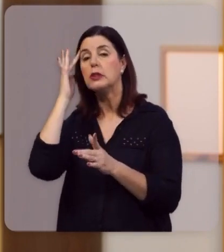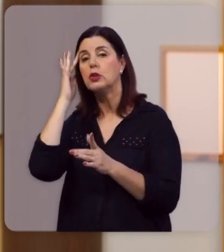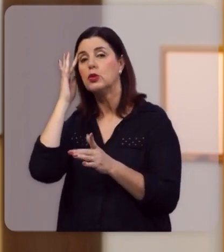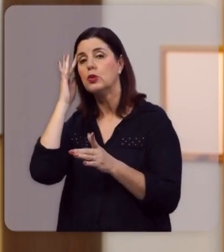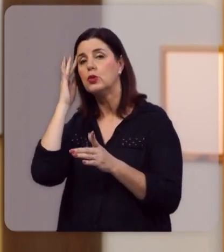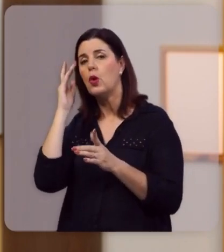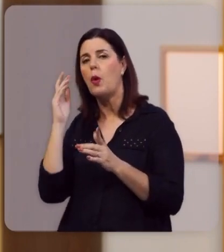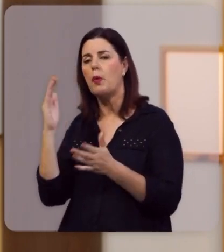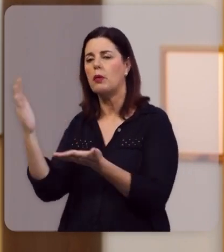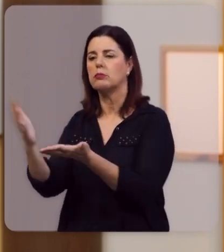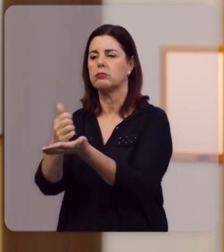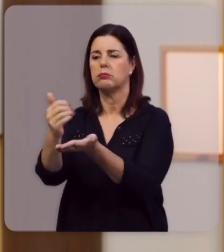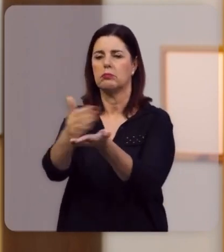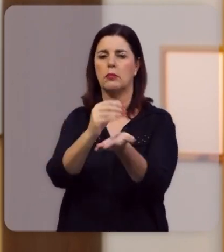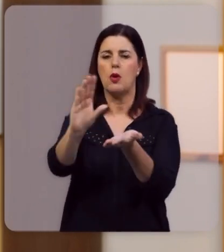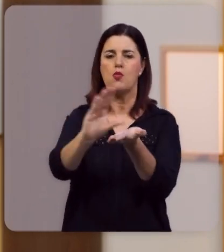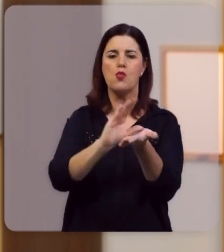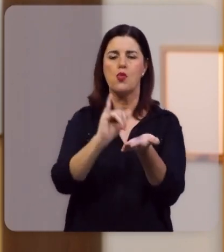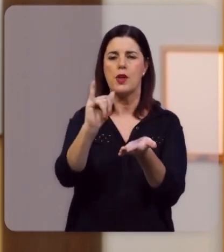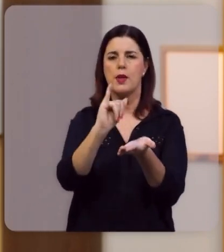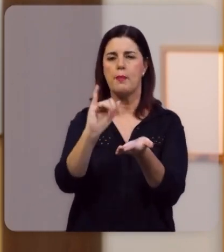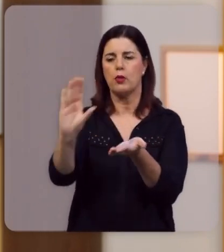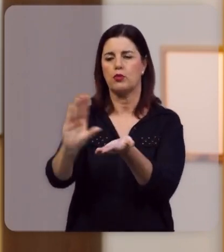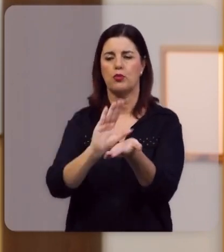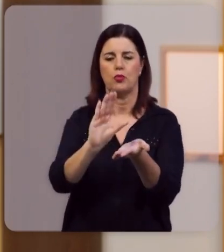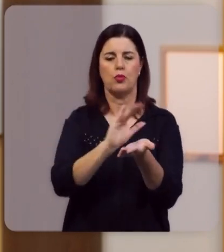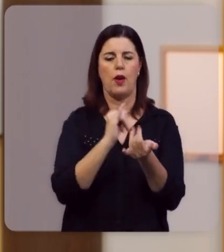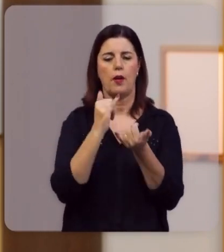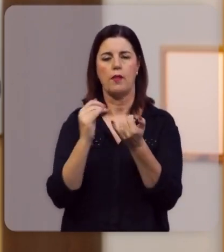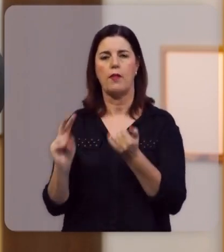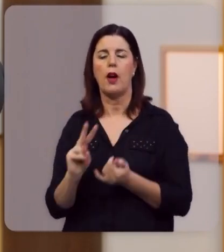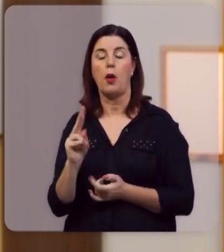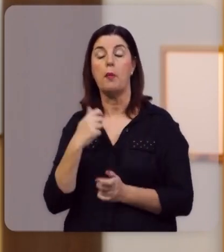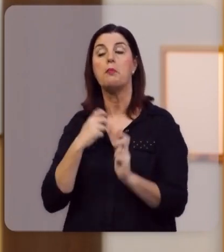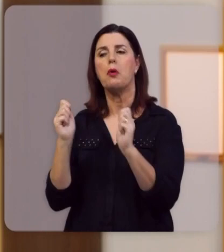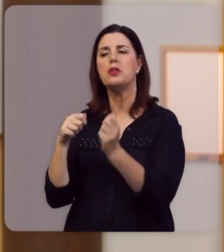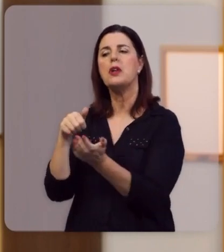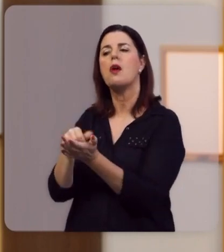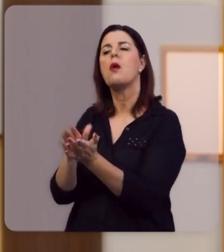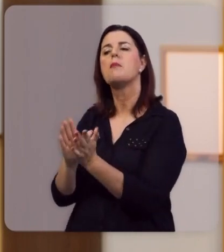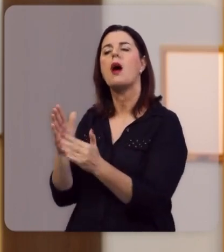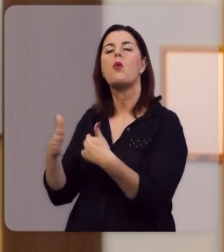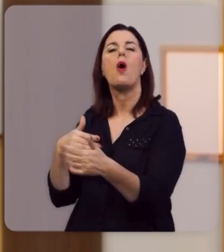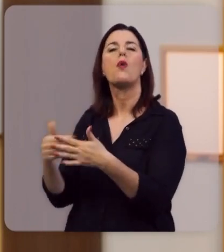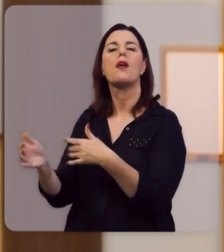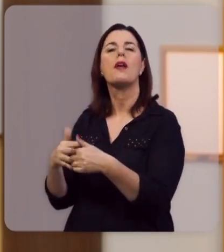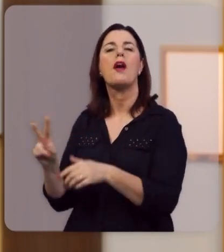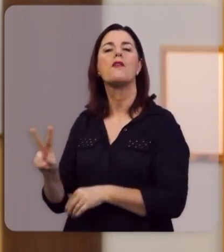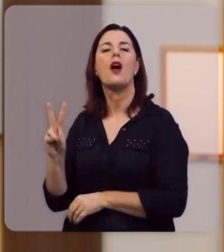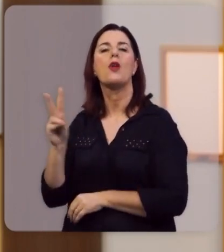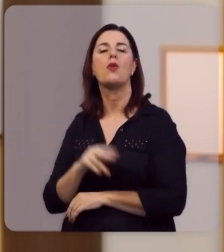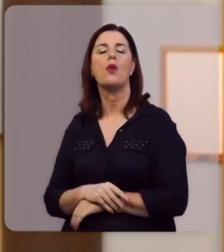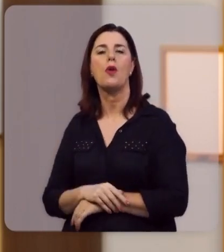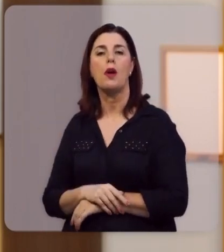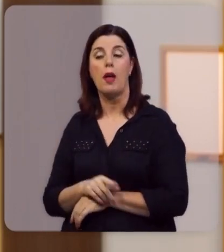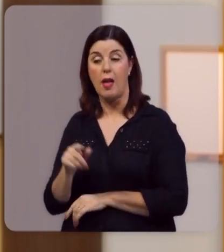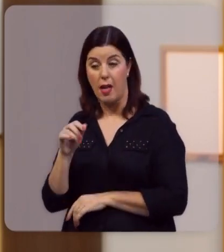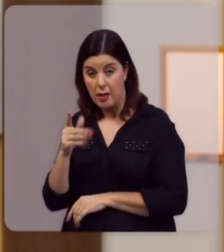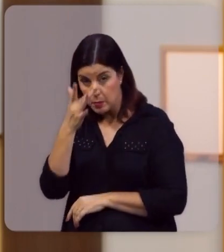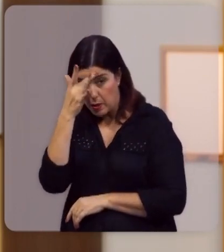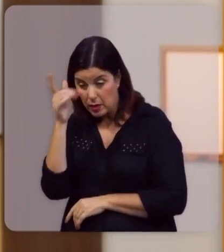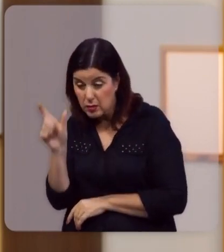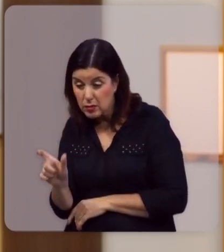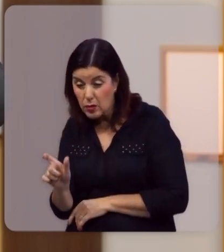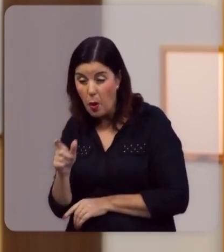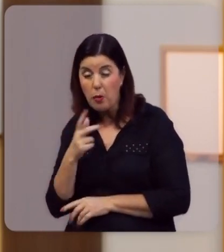impostos daquela região, repassando aos cofres de Roma um valor definido, mas ele tinha o direito de cobrar o que ele quisesse. E então esses publicanos